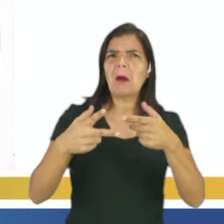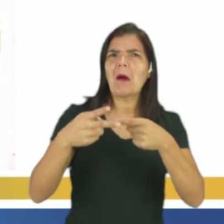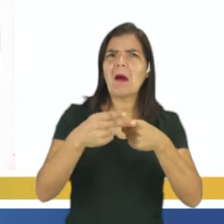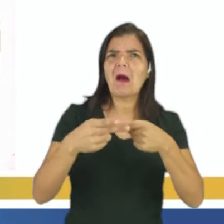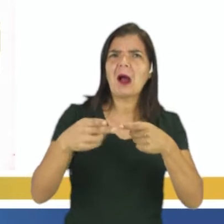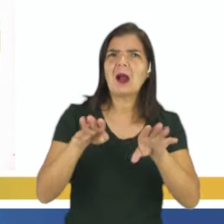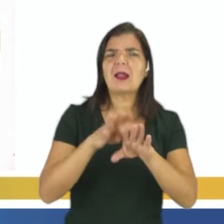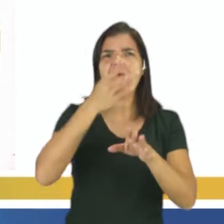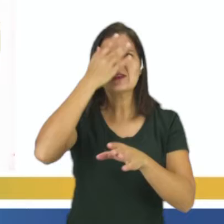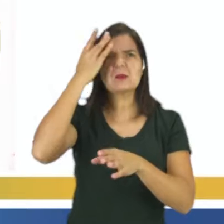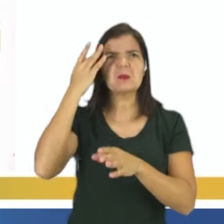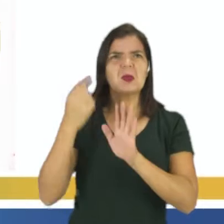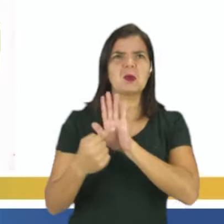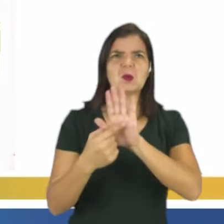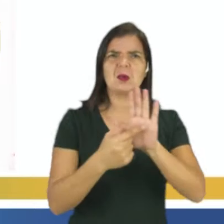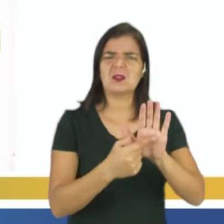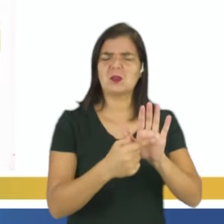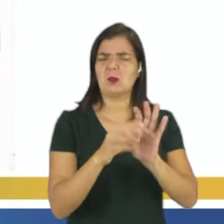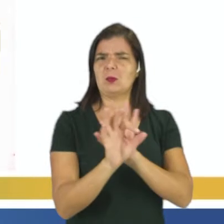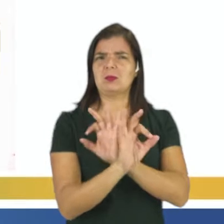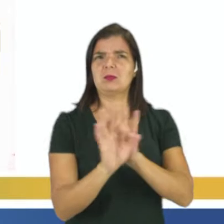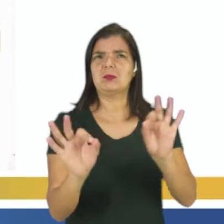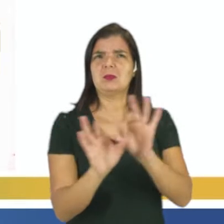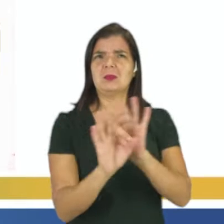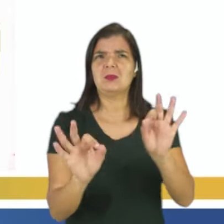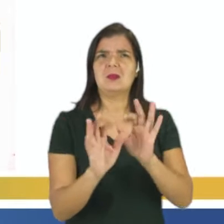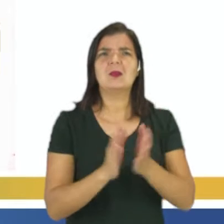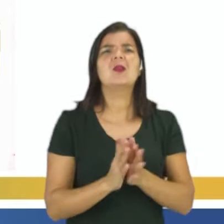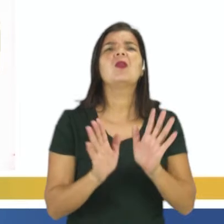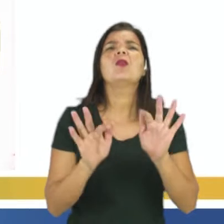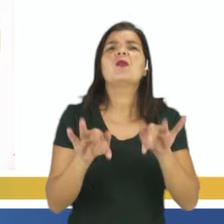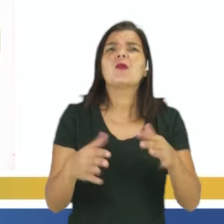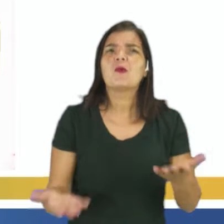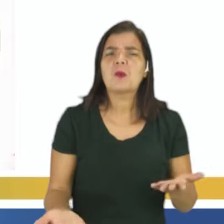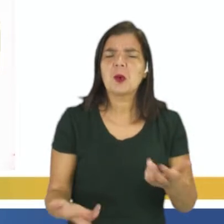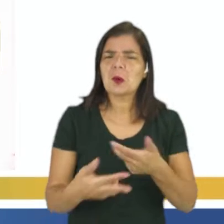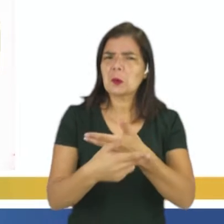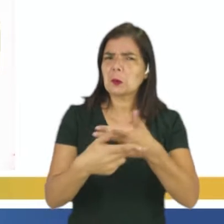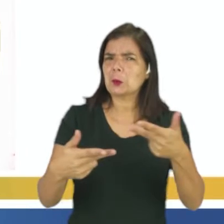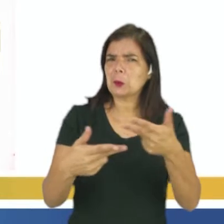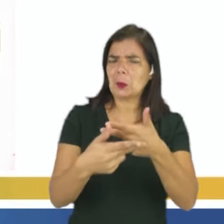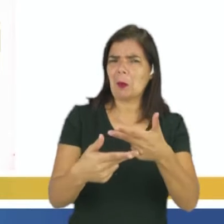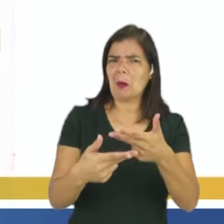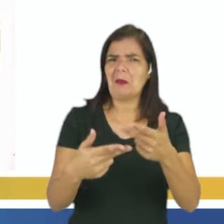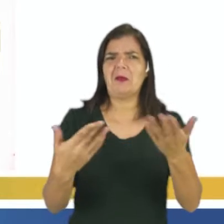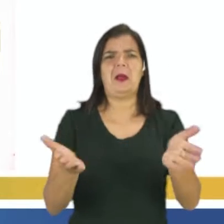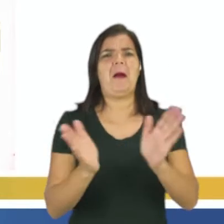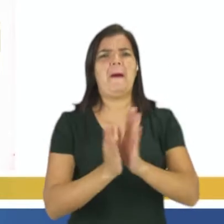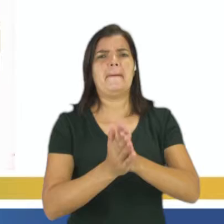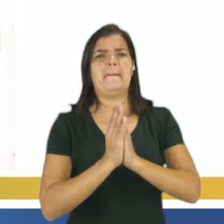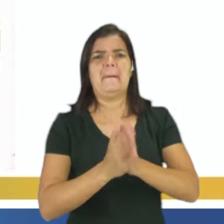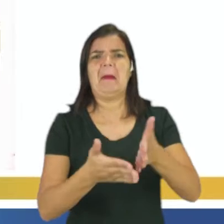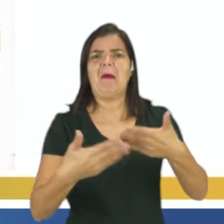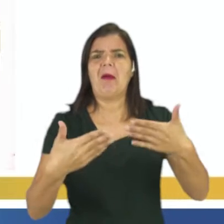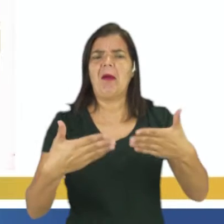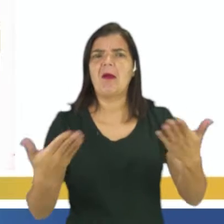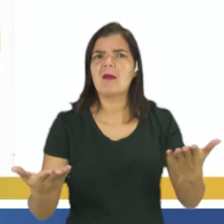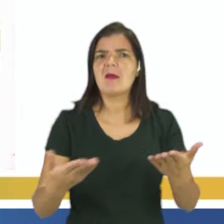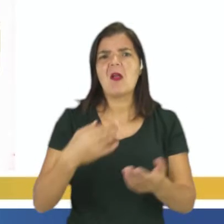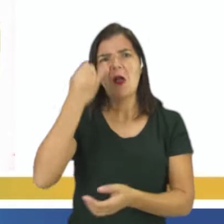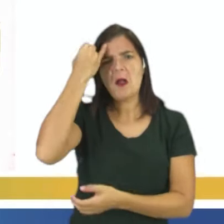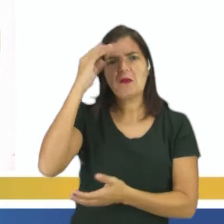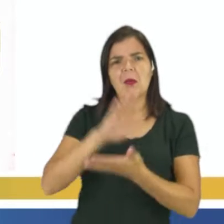as atuações são cretinas. E o final? Que coisa mais apelativa, sem